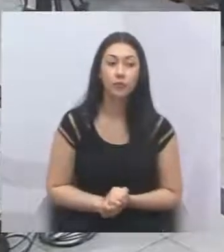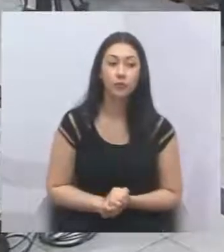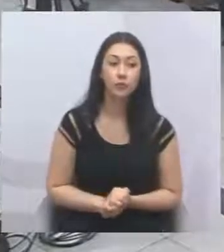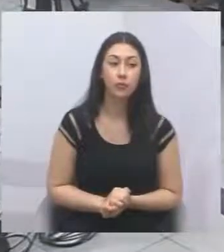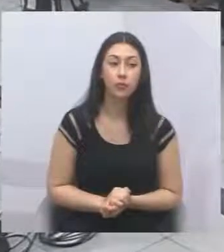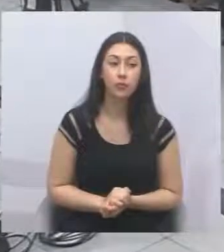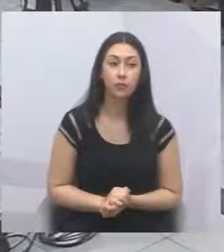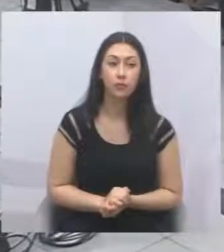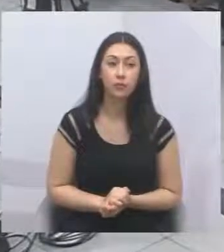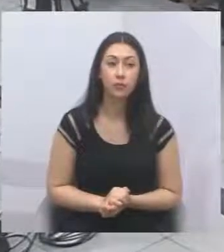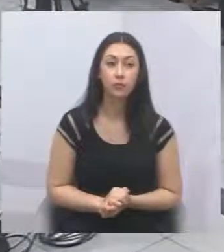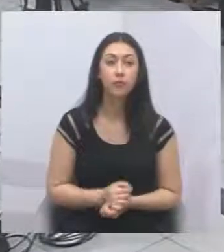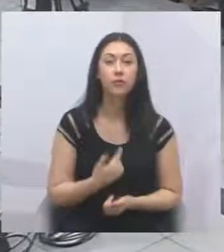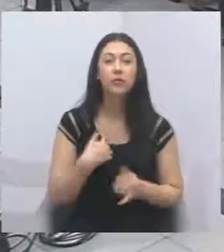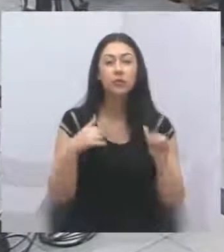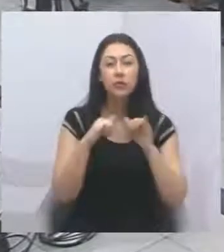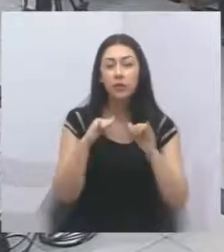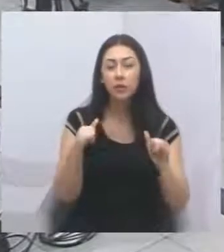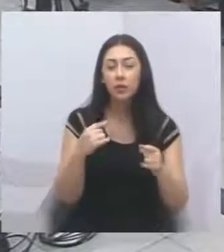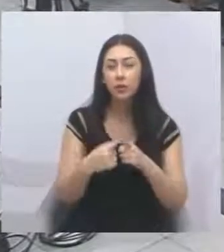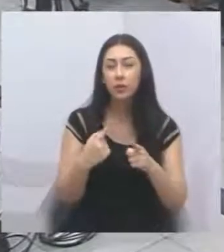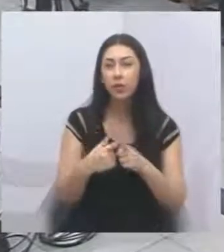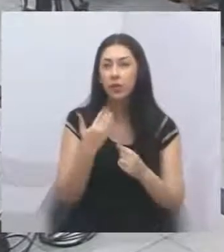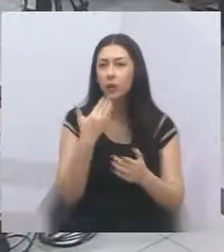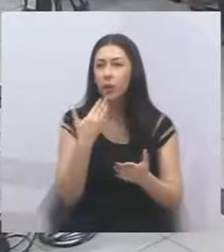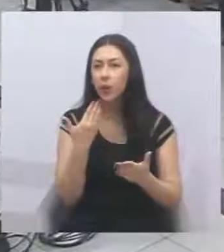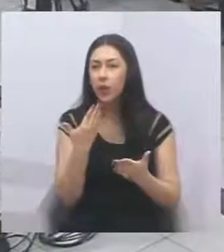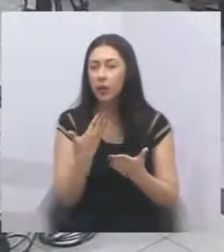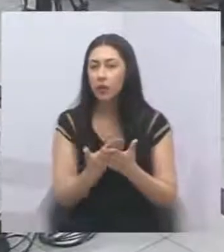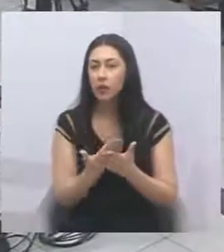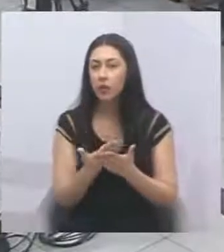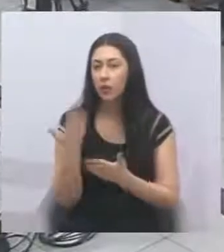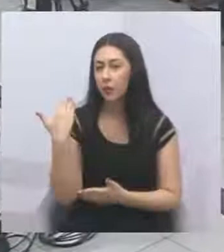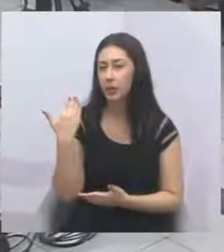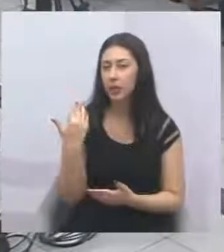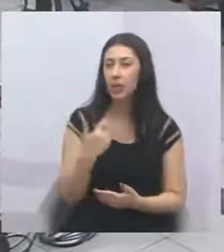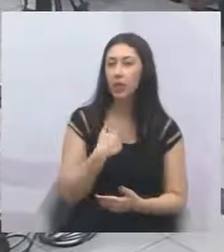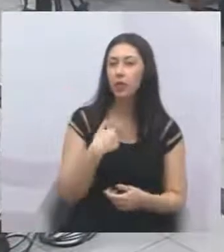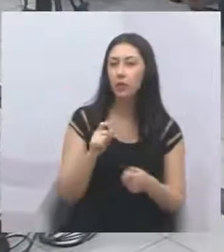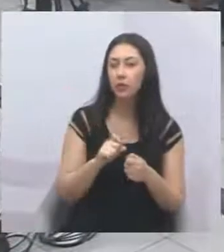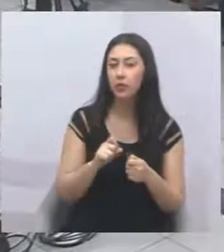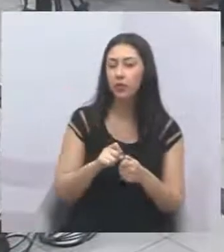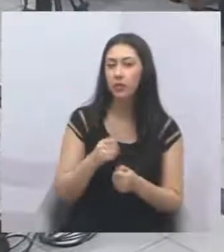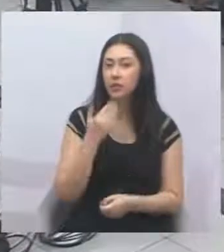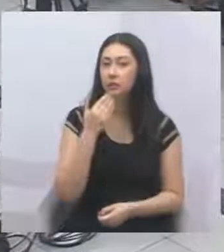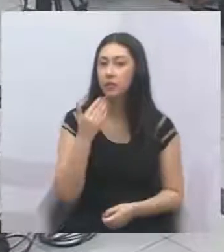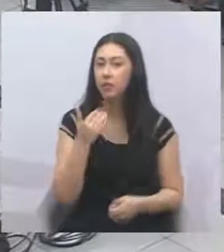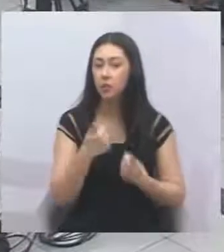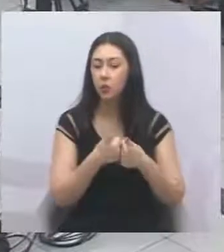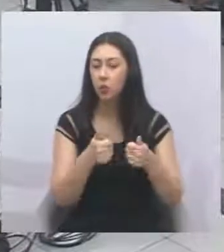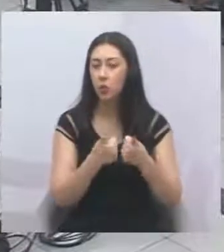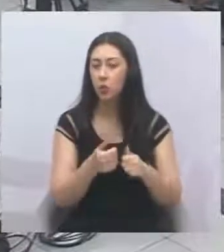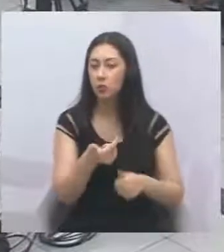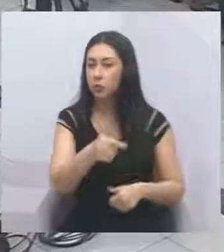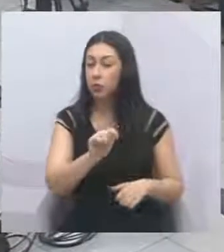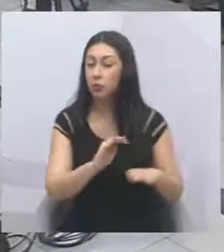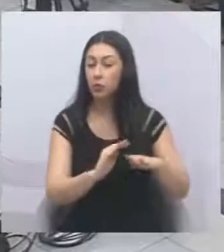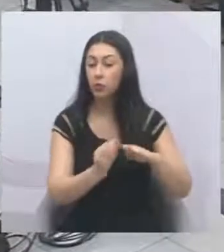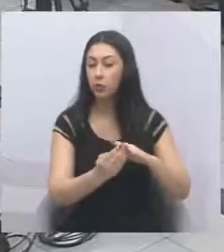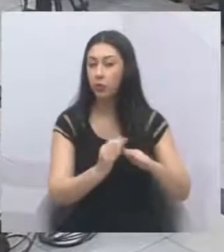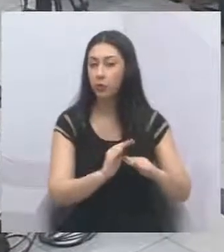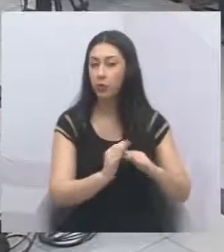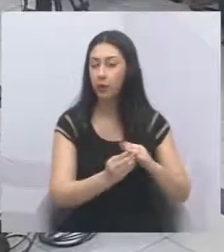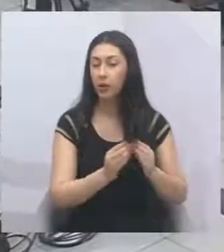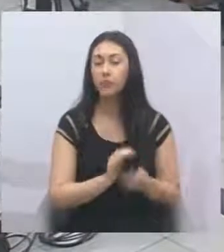e complementando o que eu disse, até porque o requerimento anterior foi um requerimento de minha autoria, pedindo linhas no Califórnia. O informe